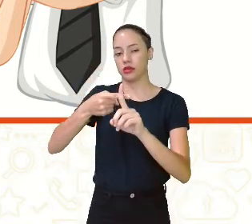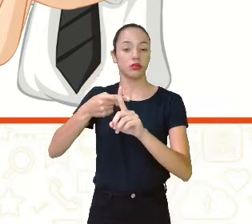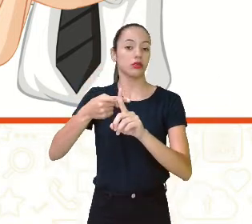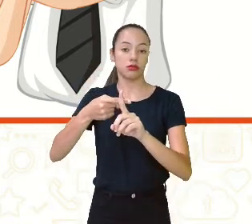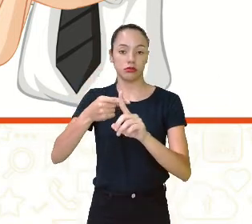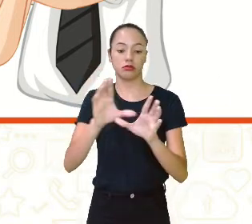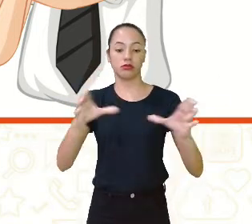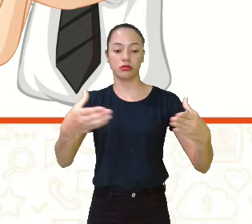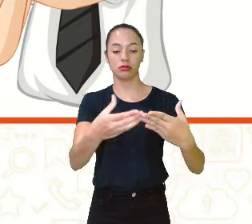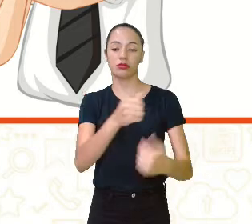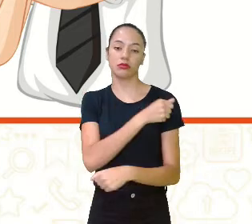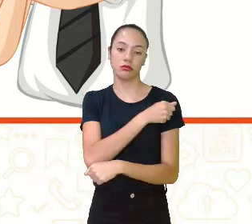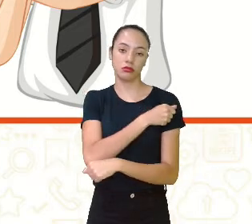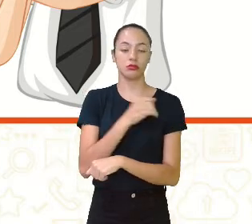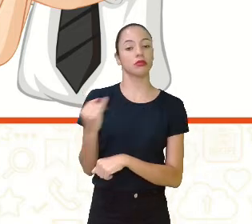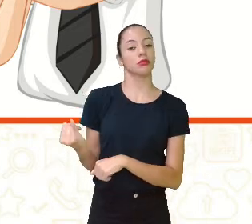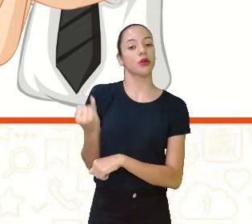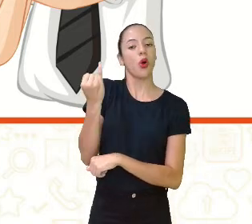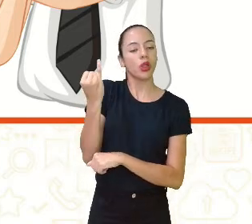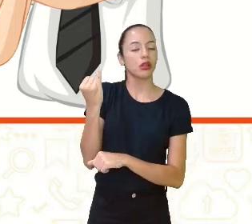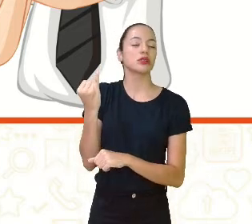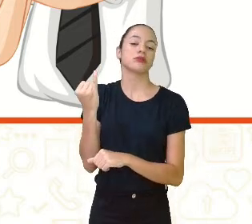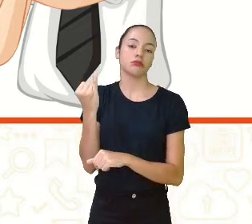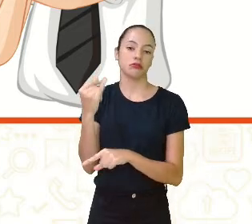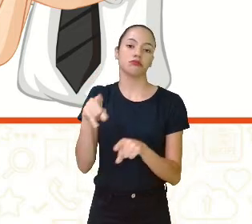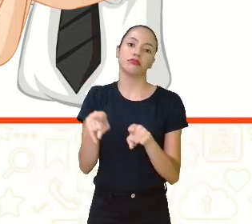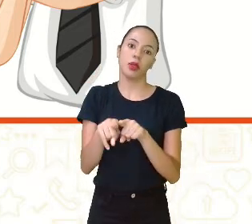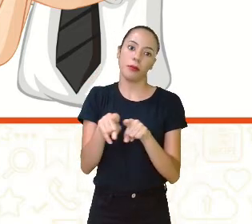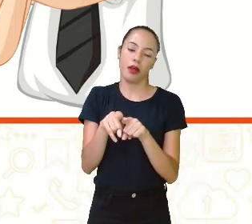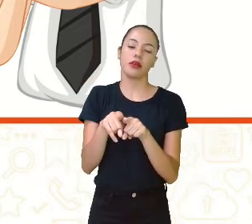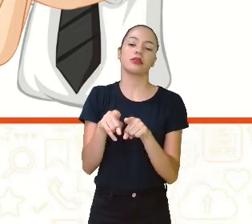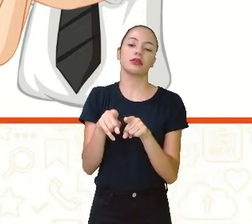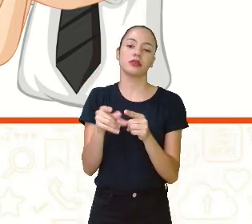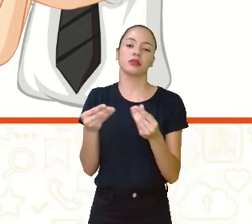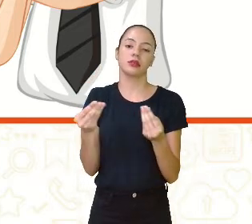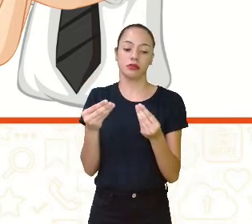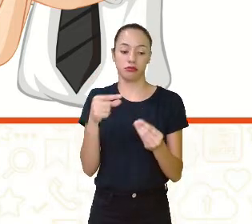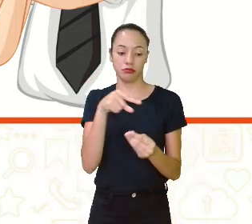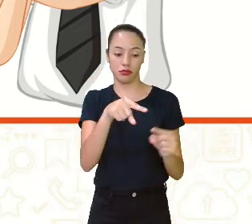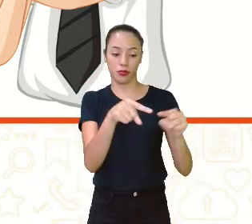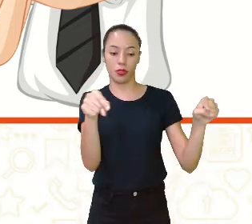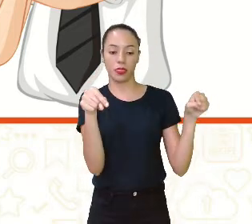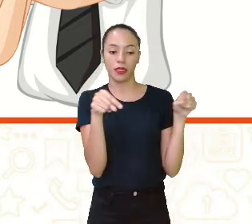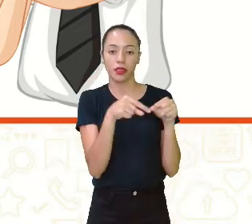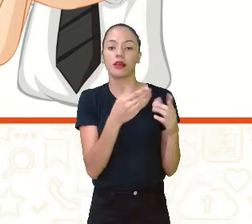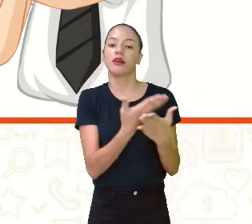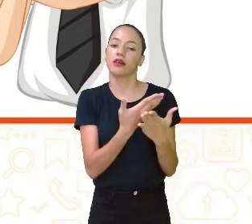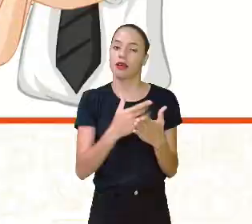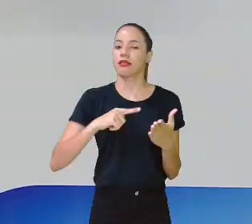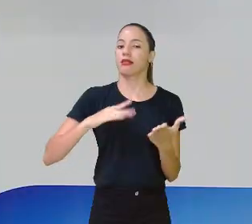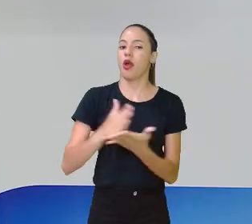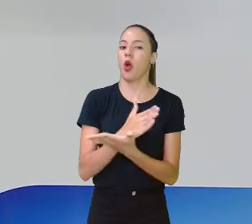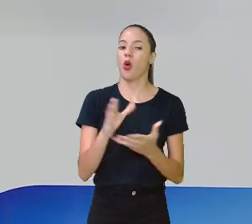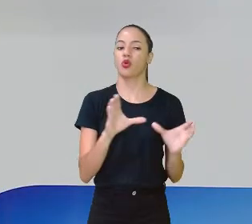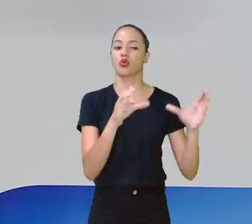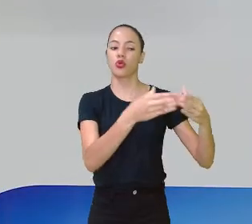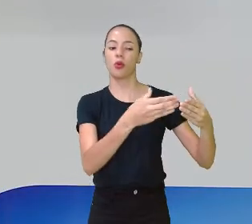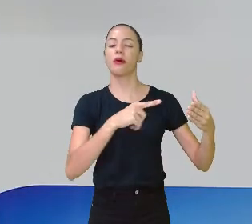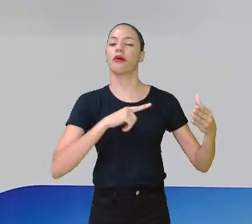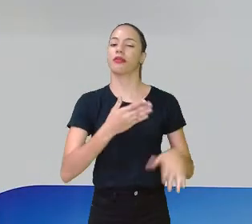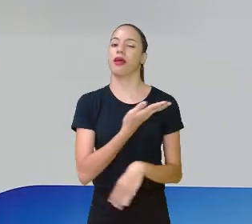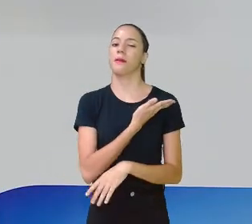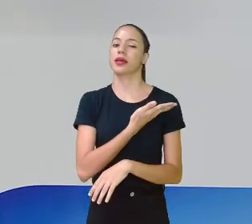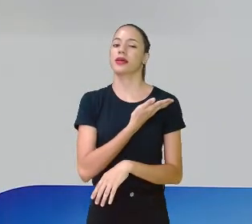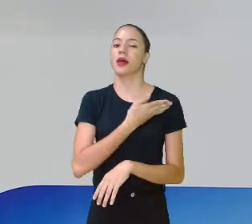é importante, é fato que numa sala de aula existe aquele grupo com amizade